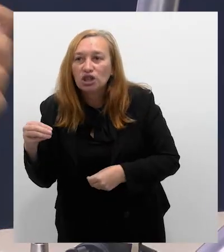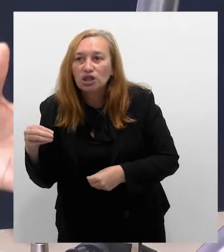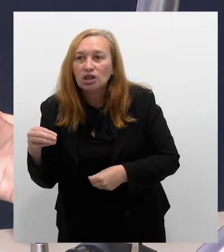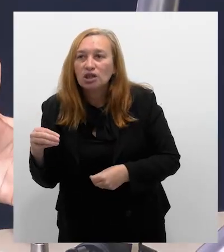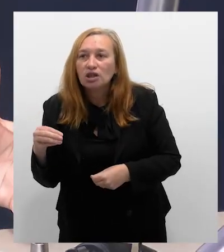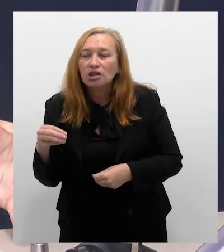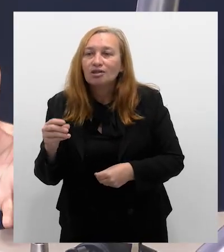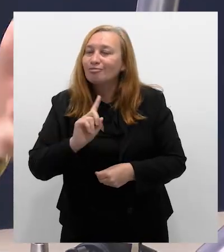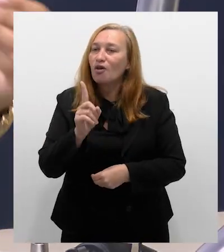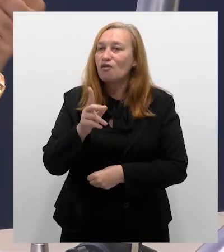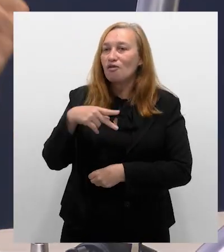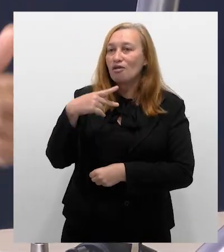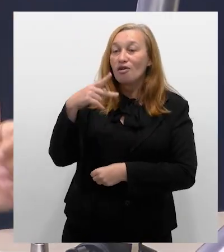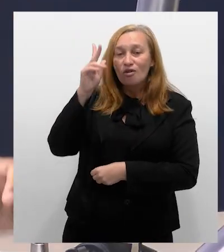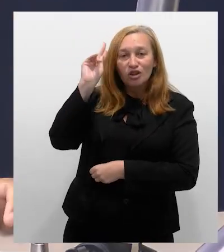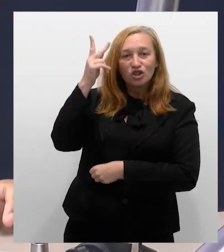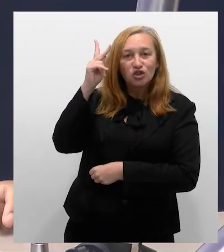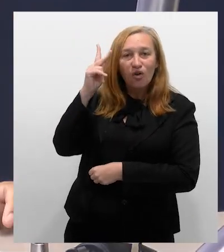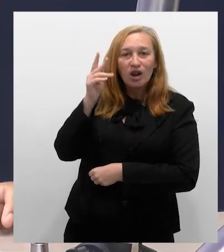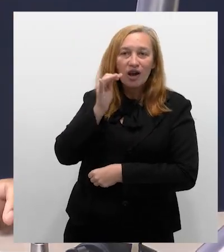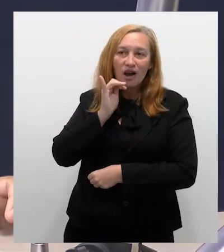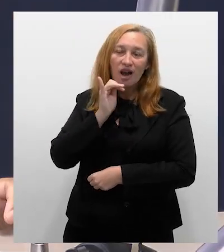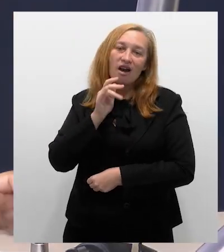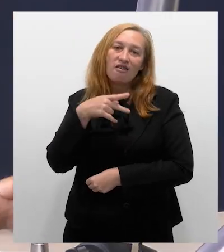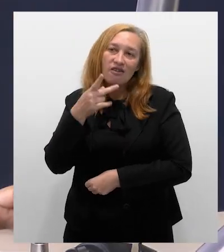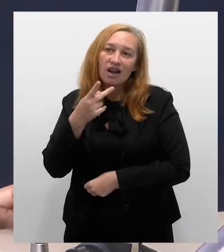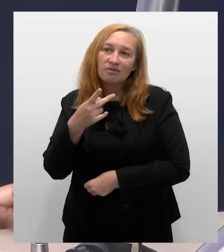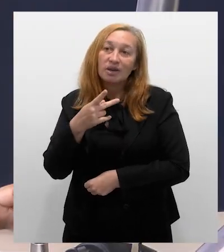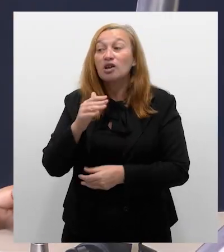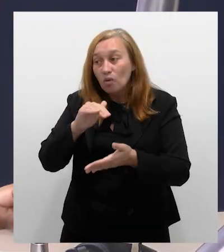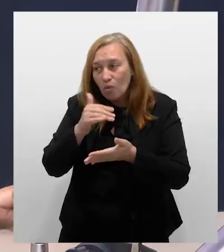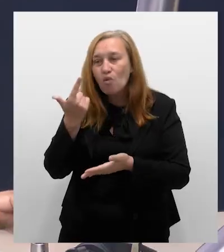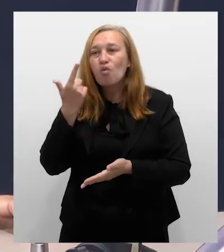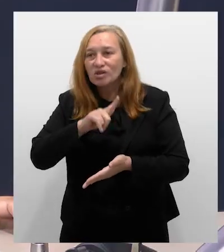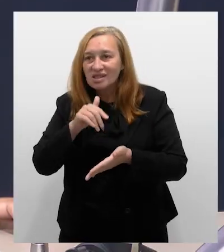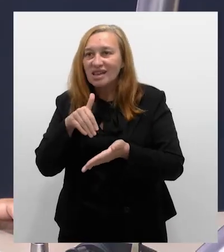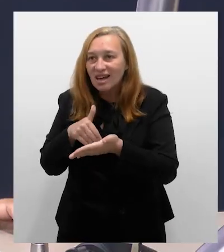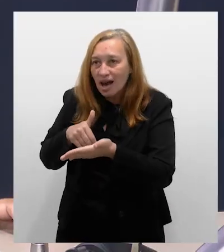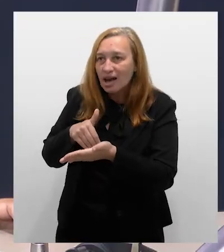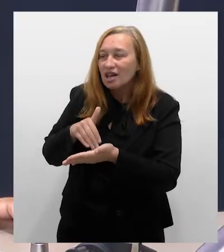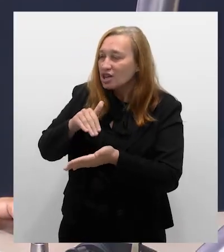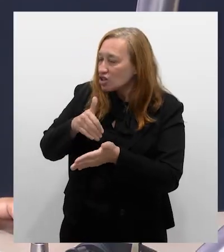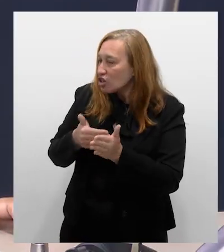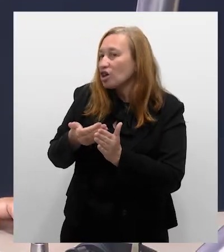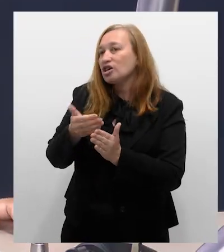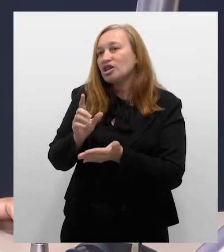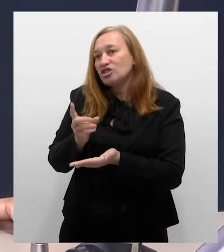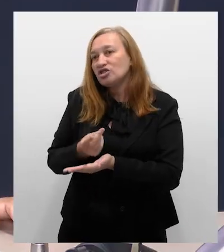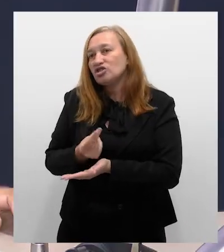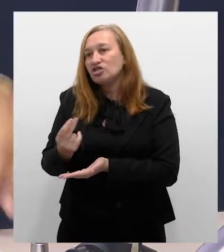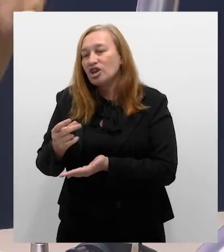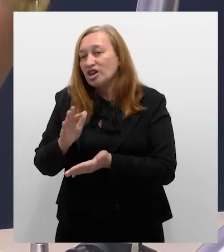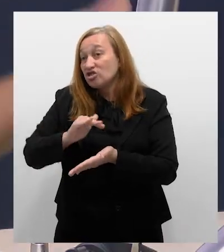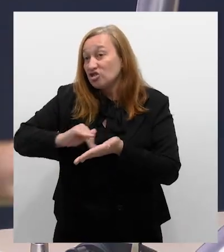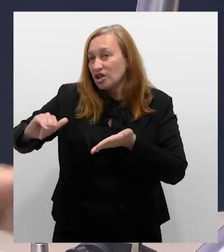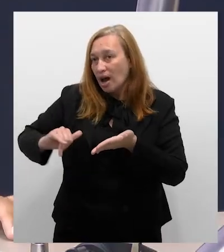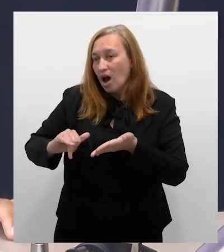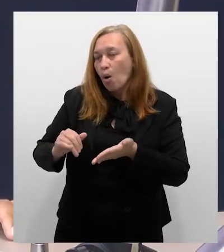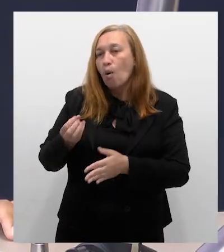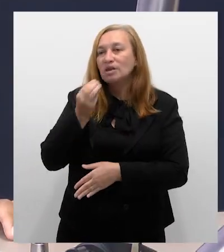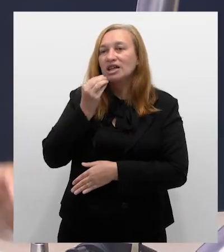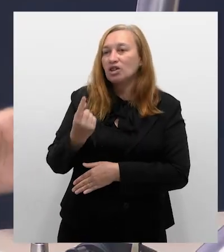gente foge, a gente não conta a nossa história. Então, ele consegue mais uma vez tirar uma pessoa. Ele consegue mais uma vez tirar a oportunidade de uma pessoa